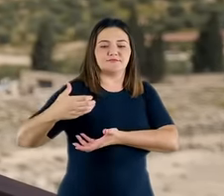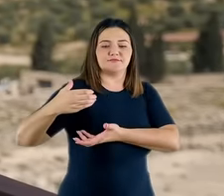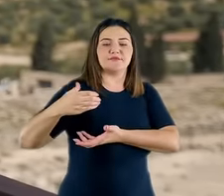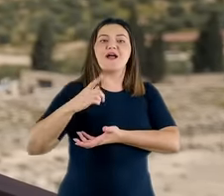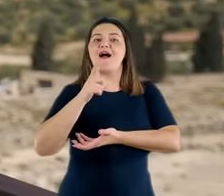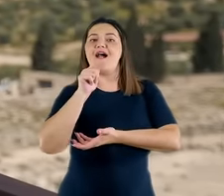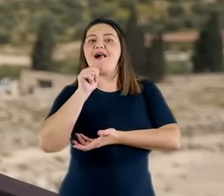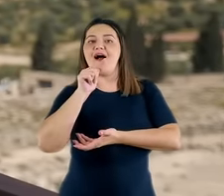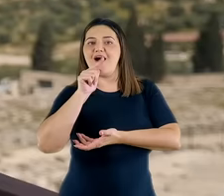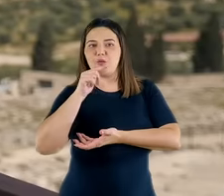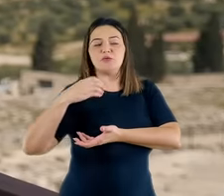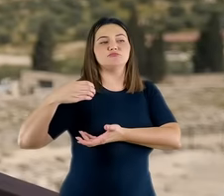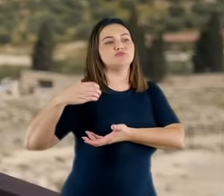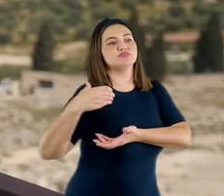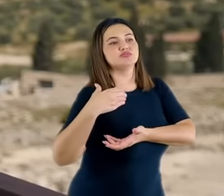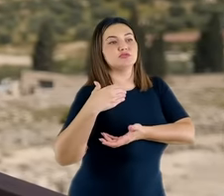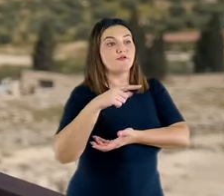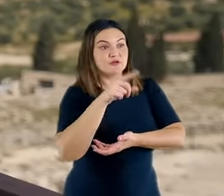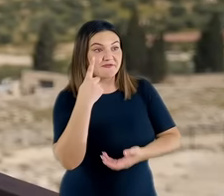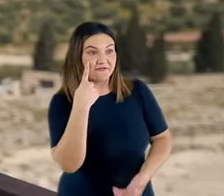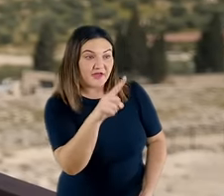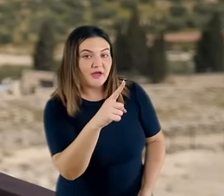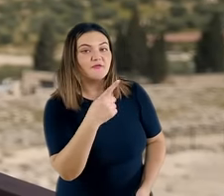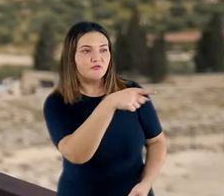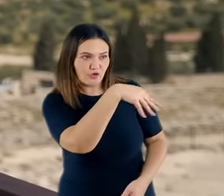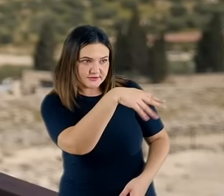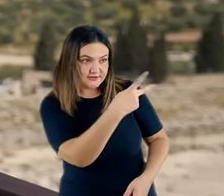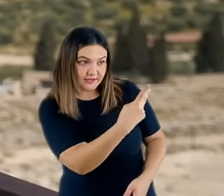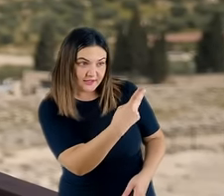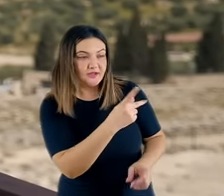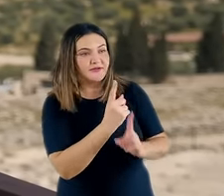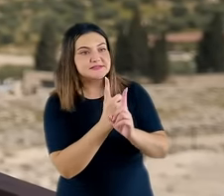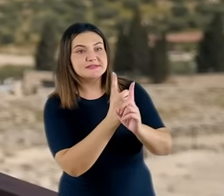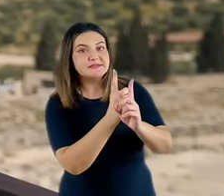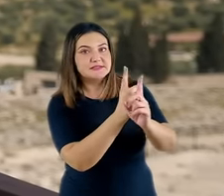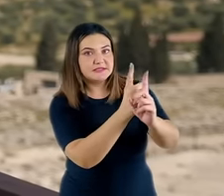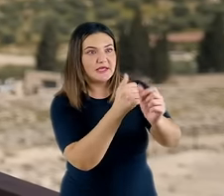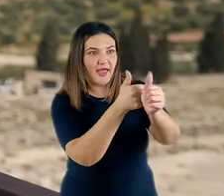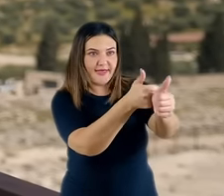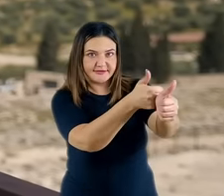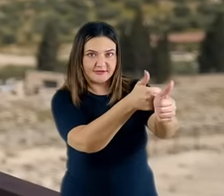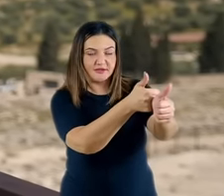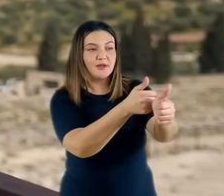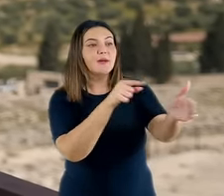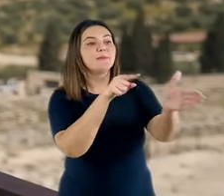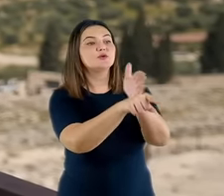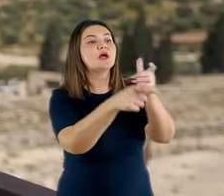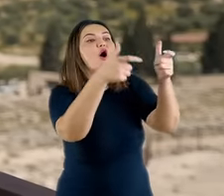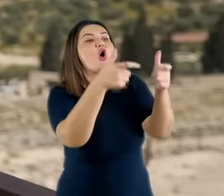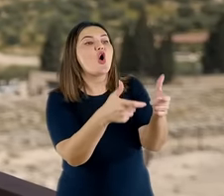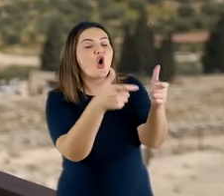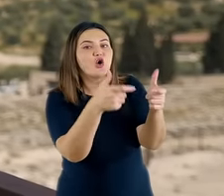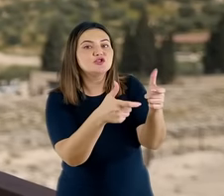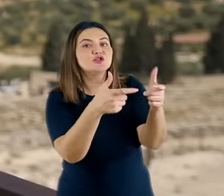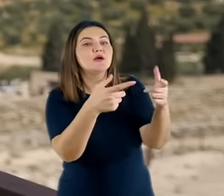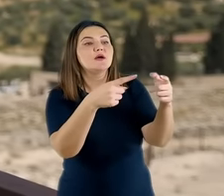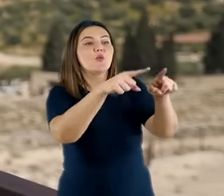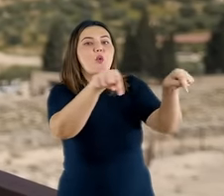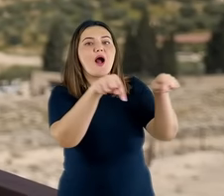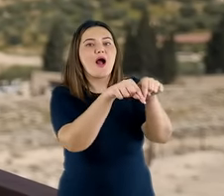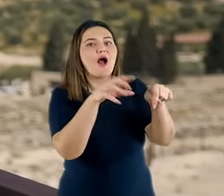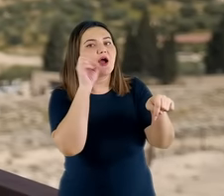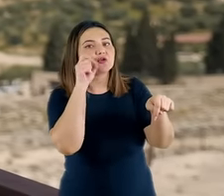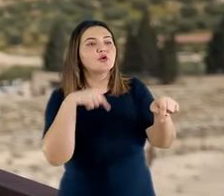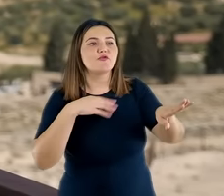homem carregando um cântaro d'água, vocês vão seguir este homem e perguntar: onde é o aposento para que eu tenha a